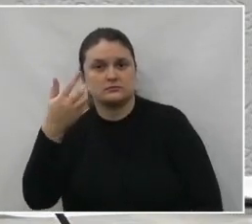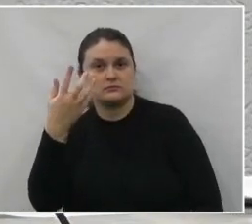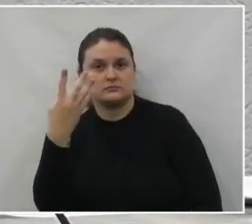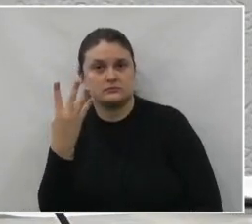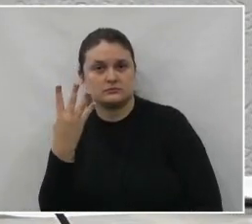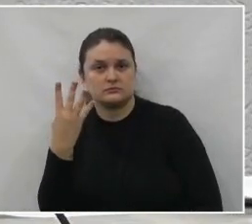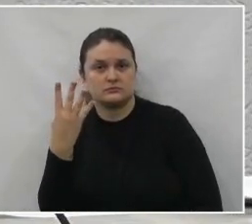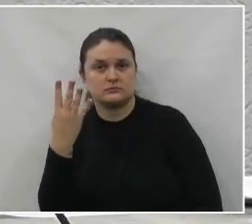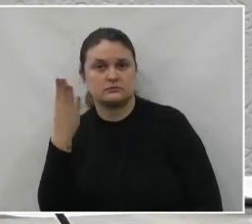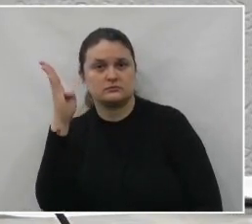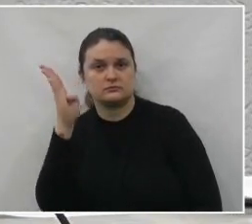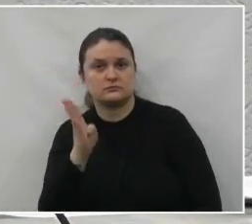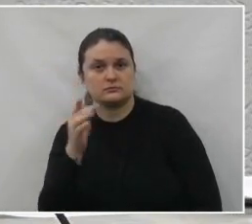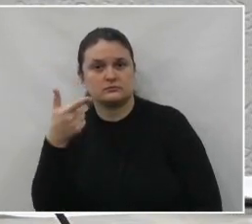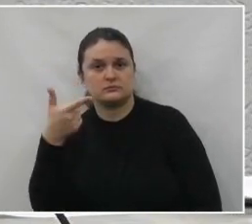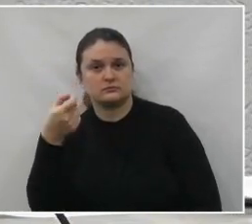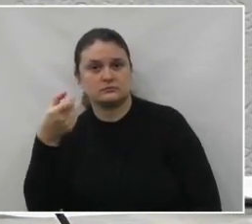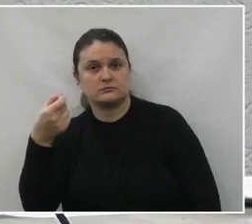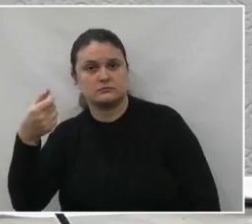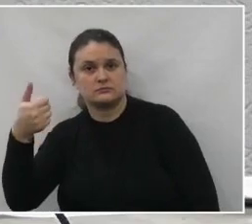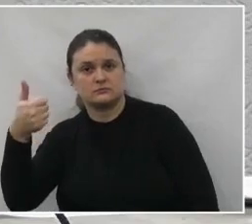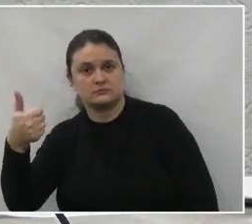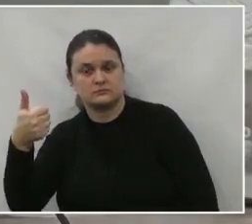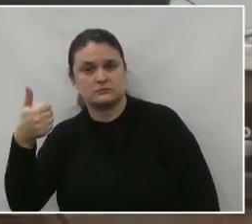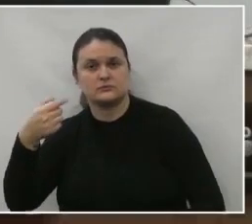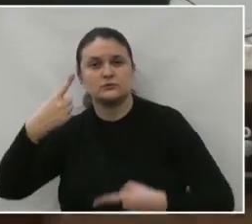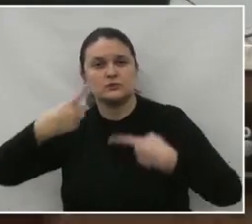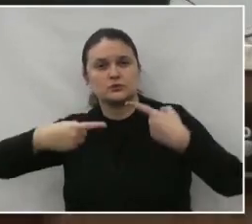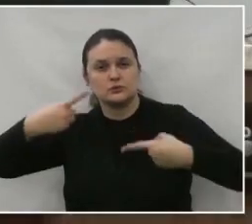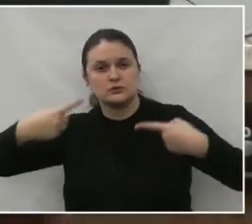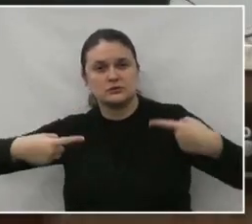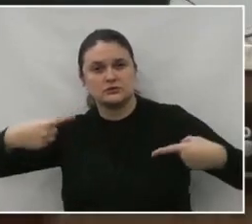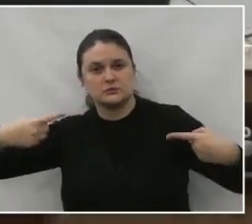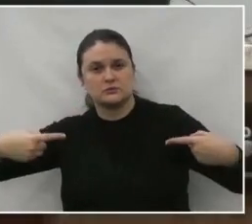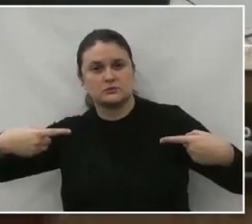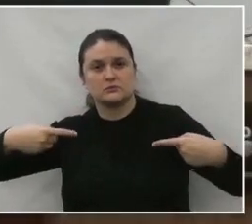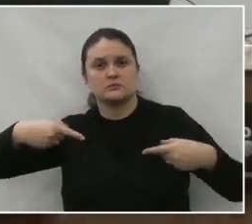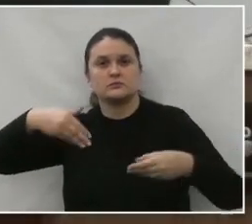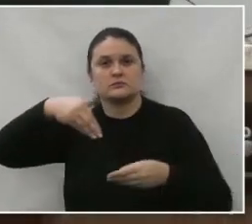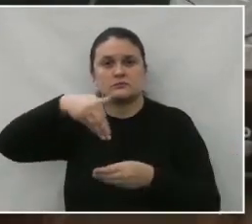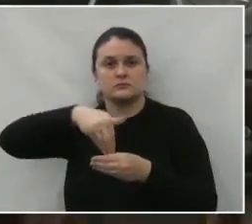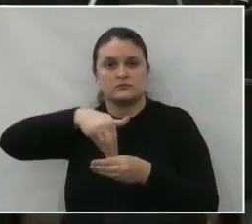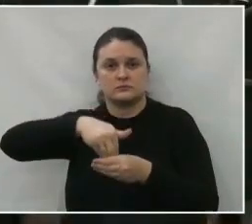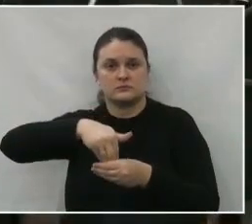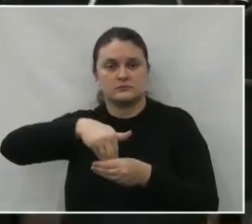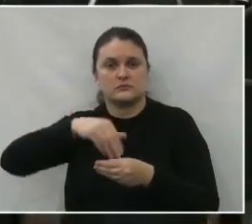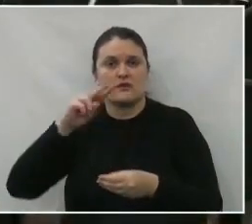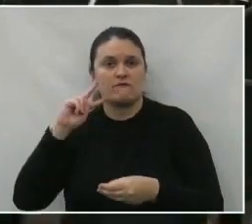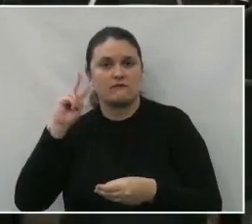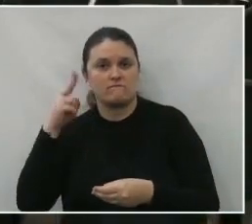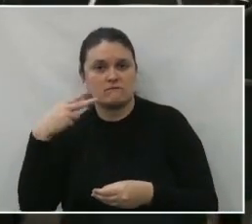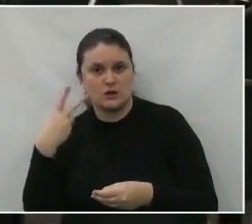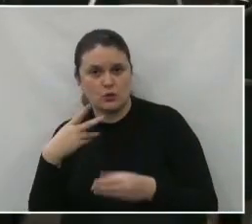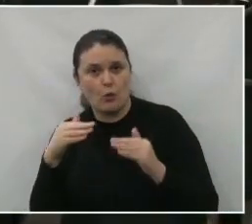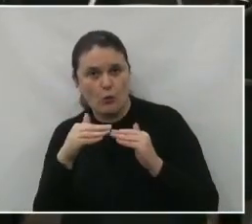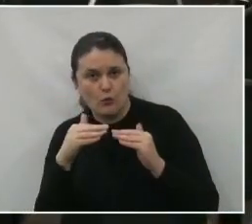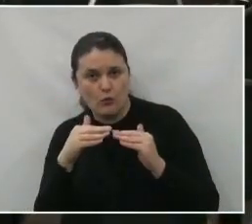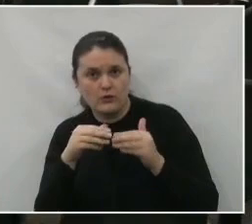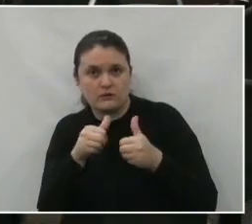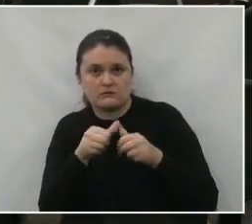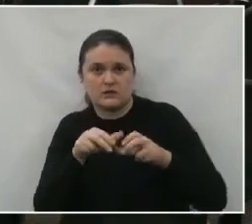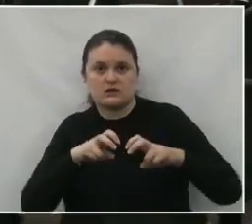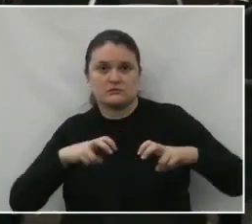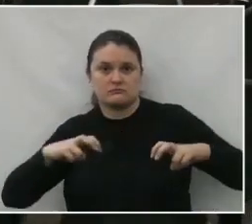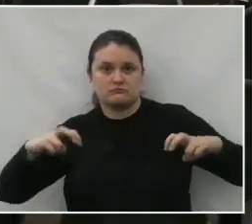2874/2001. Em discussão. Em votação, senhores vereadores que aprovam, permaneçam